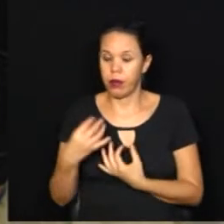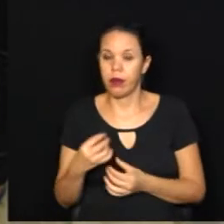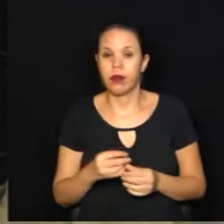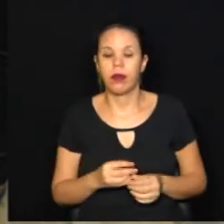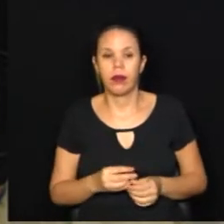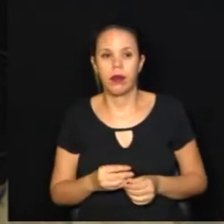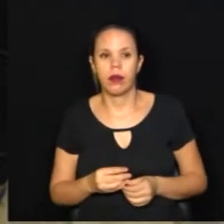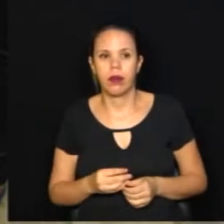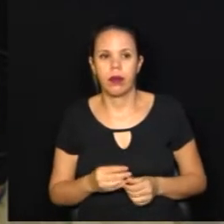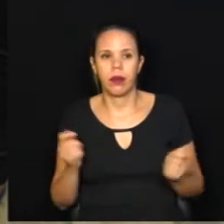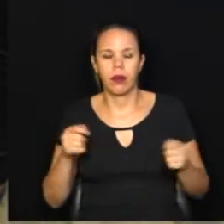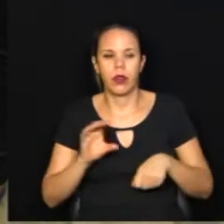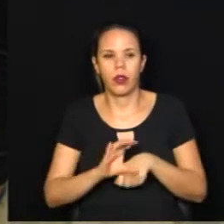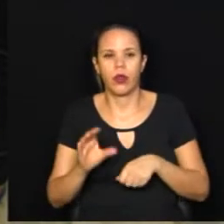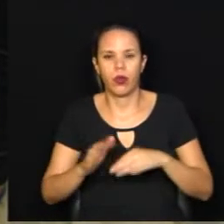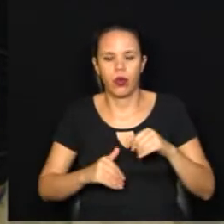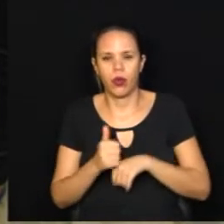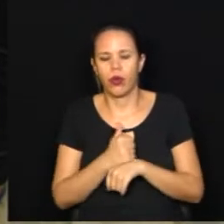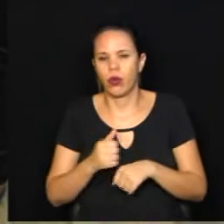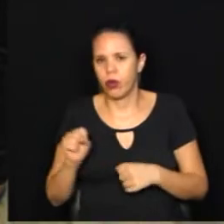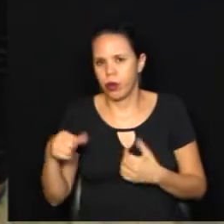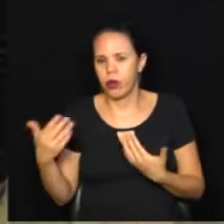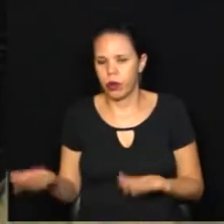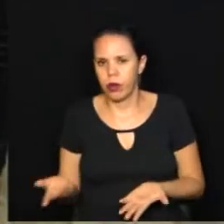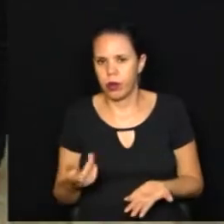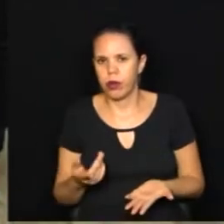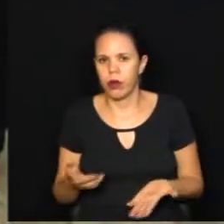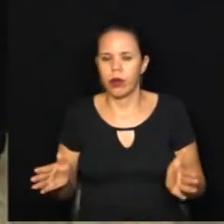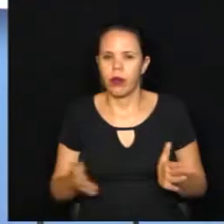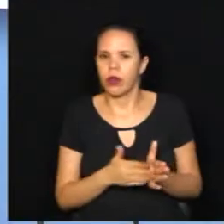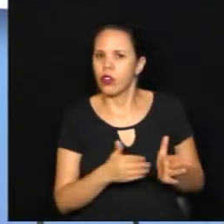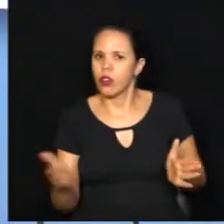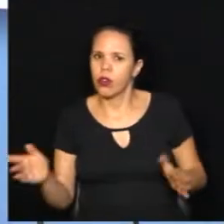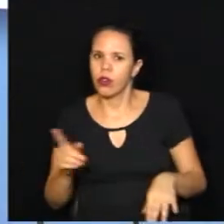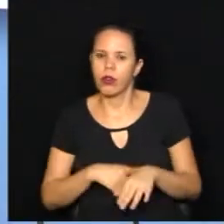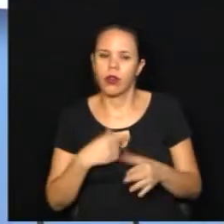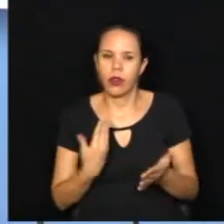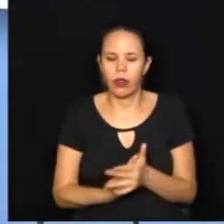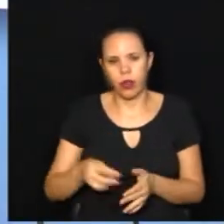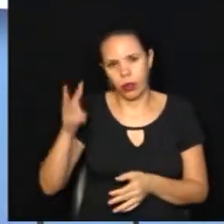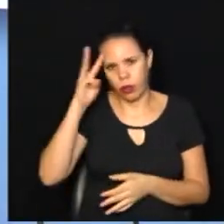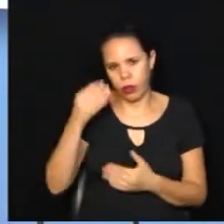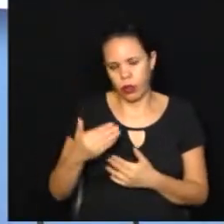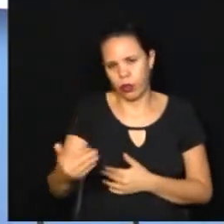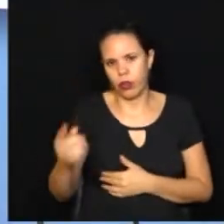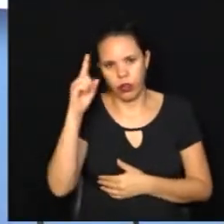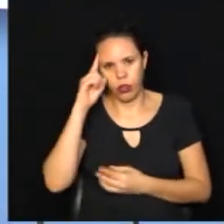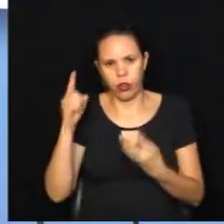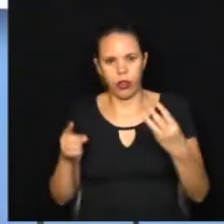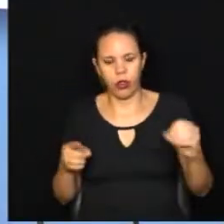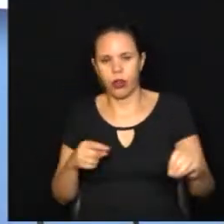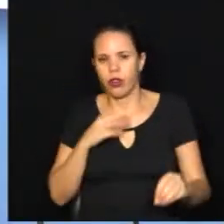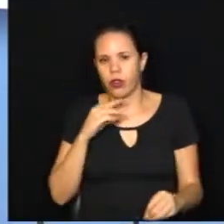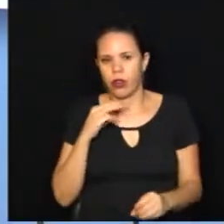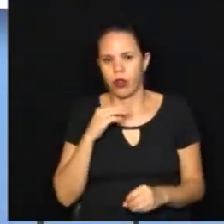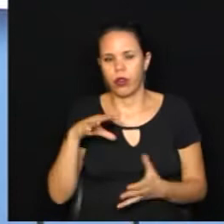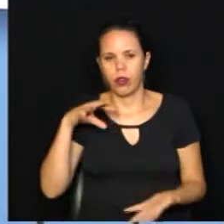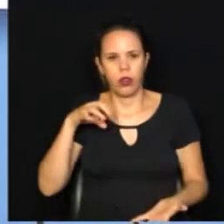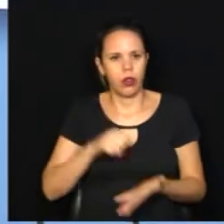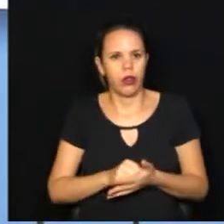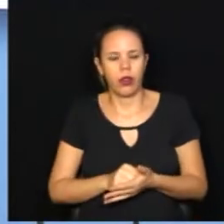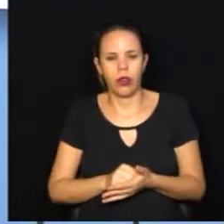é na marginal da Avenida John Boyd Dunlop, ali na região da Jardim Londres. Tem um balão ali para quem